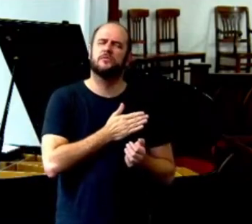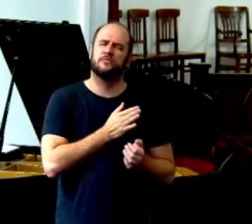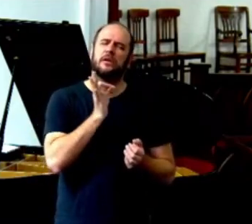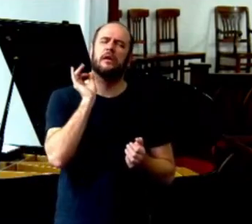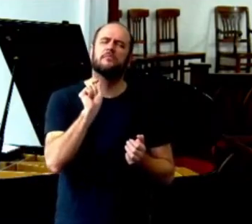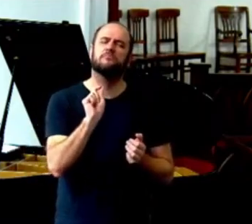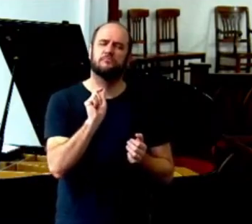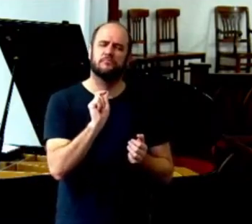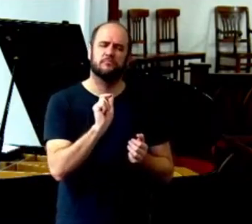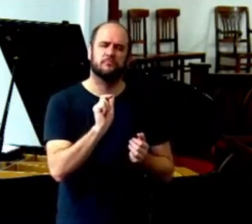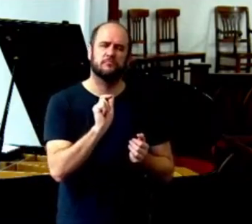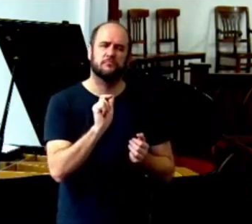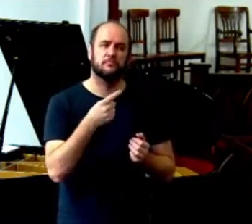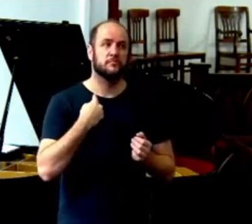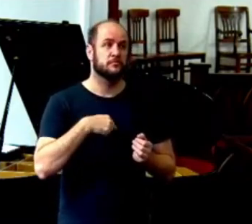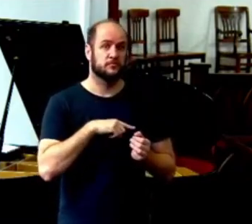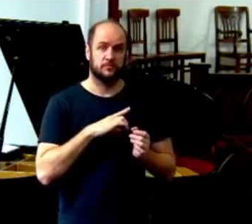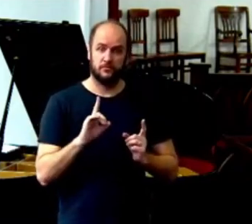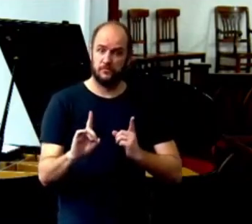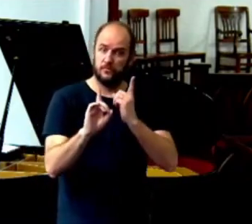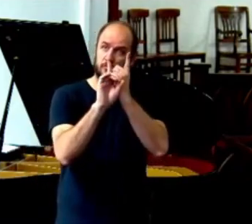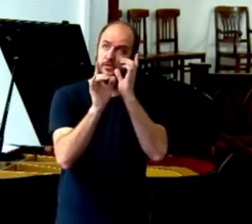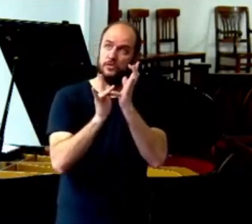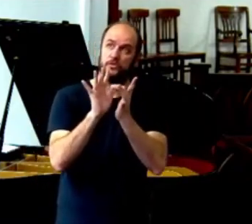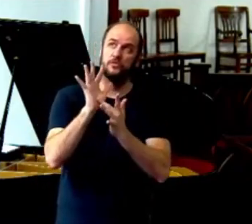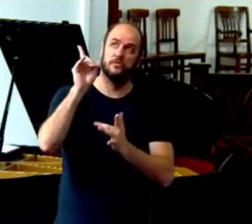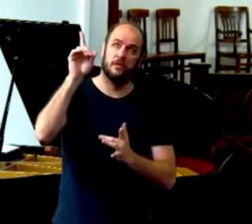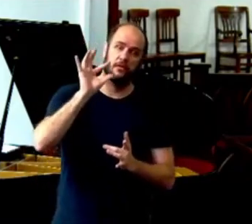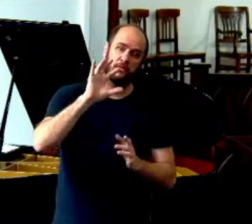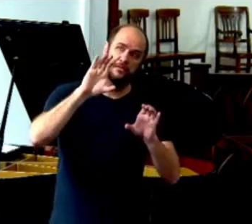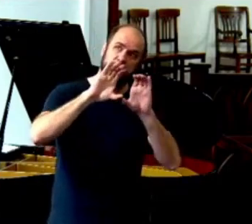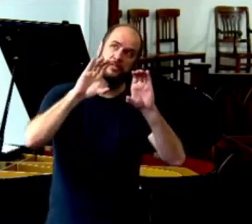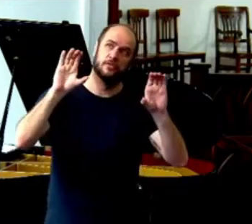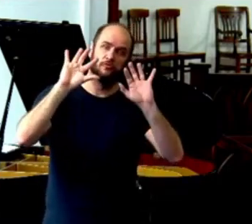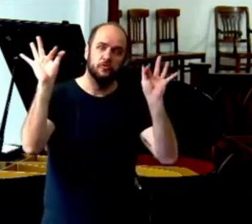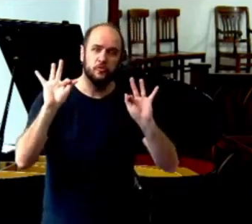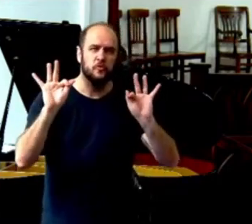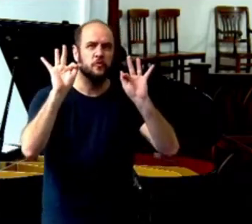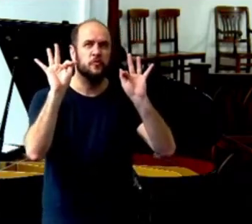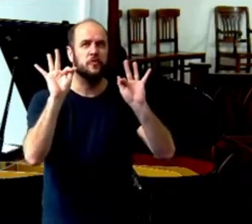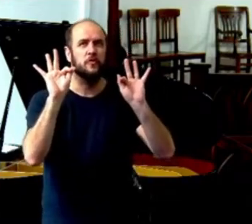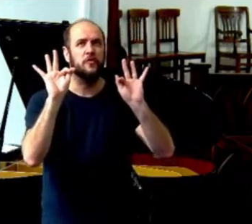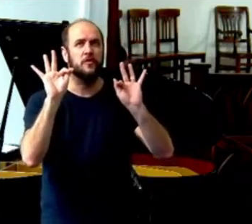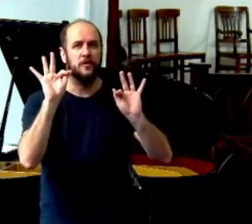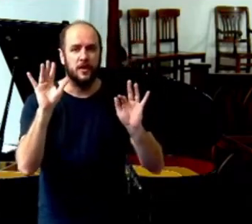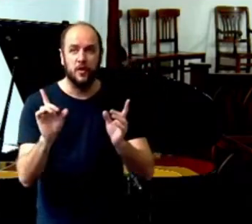coração? É que você se encontrará com Jesus Cristo, o Filho de Deus,